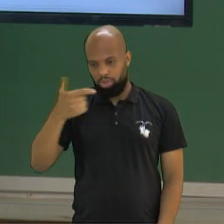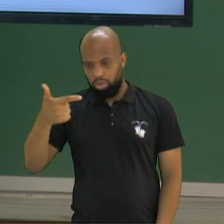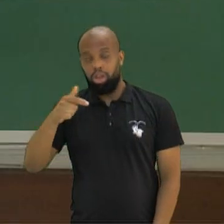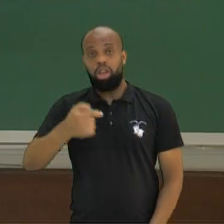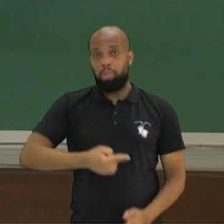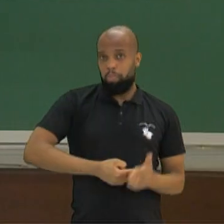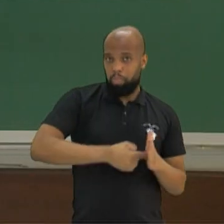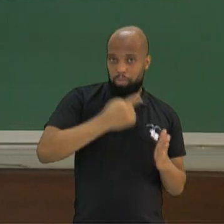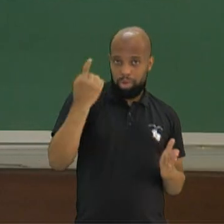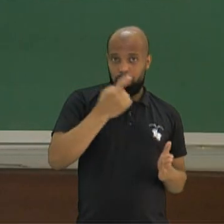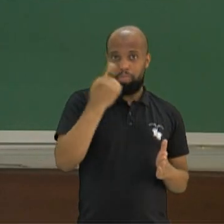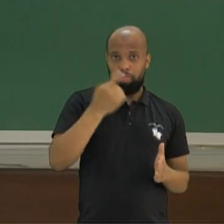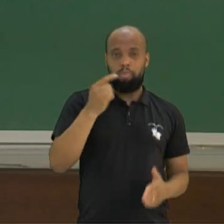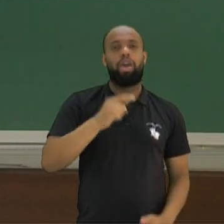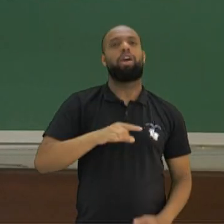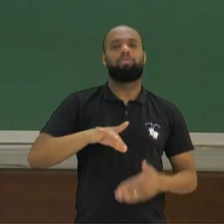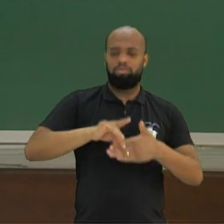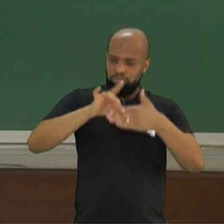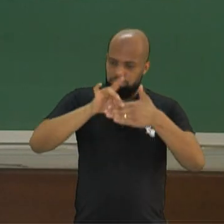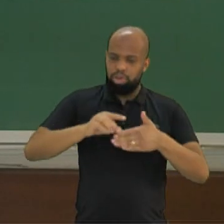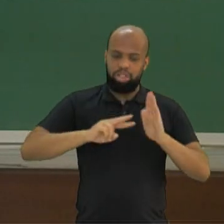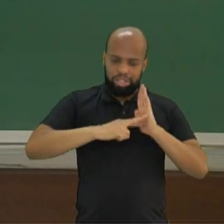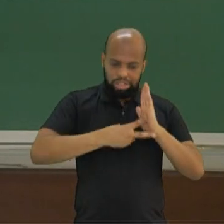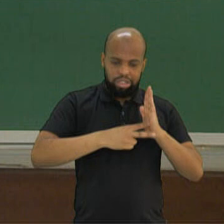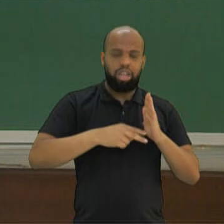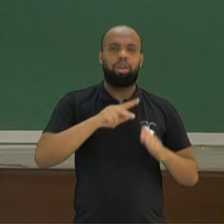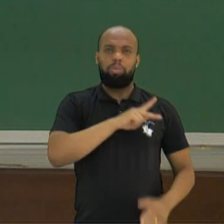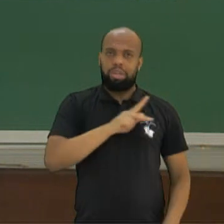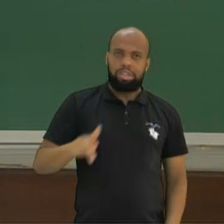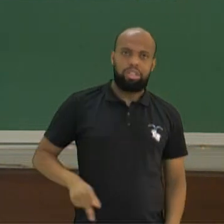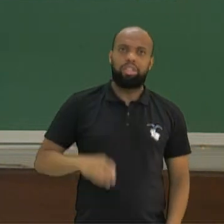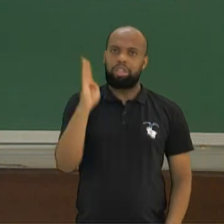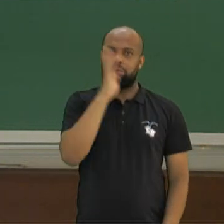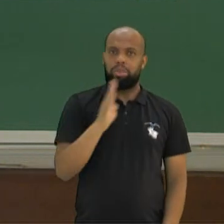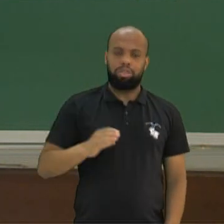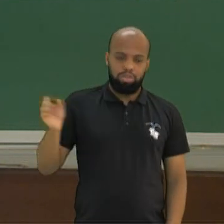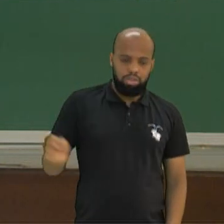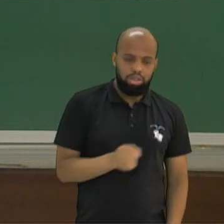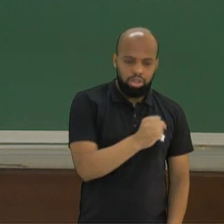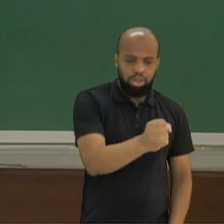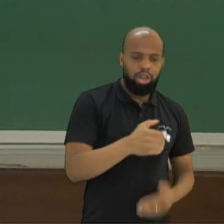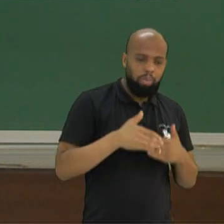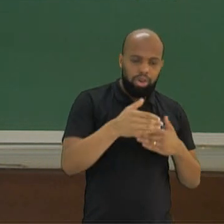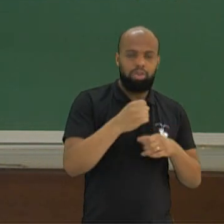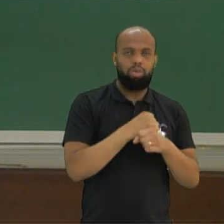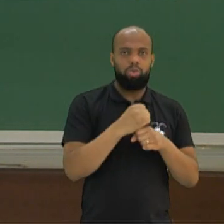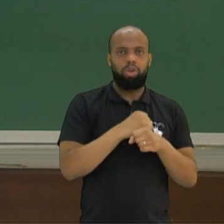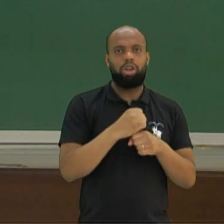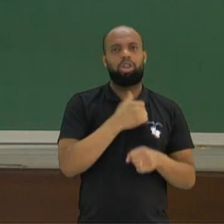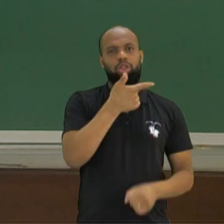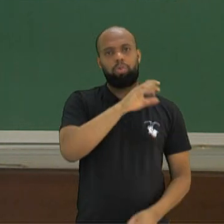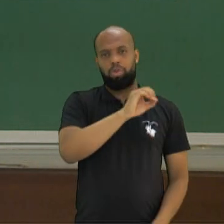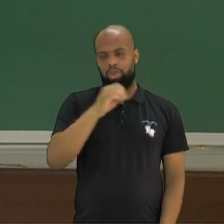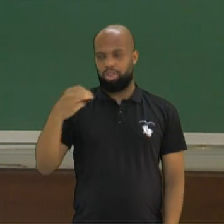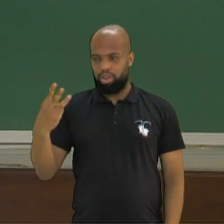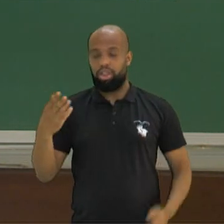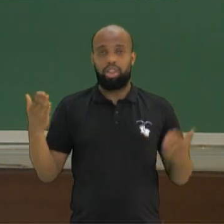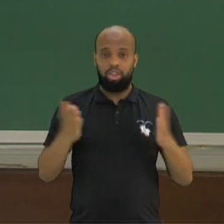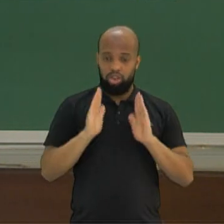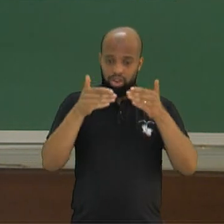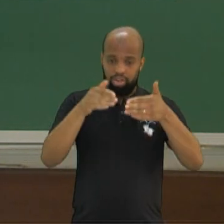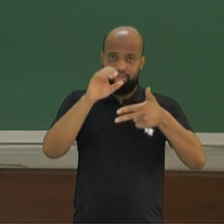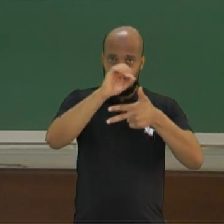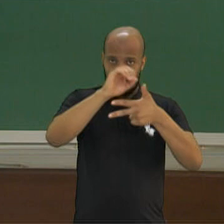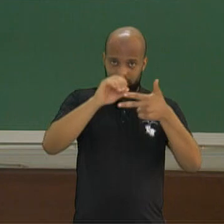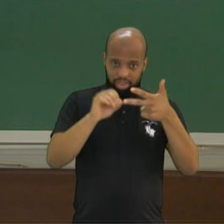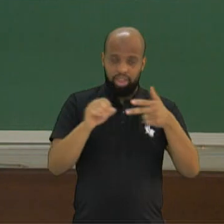líder sindical a ser presidente do Brasil, vai assumir o seu governo a partir do ano de 2003. Bom, gente, foco no Enem,